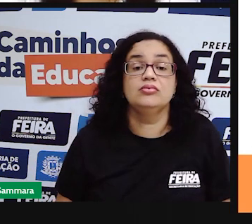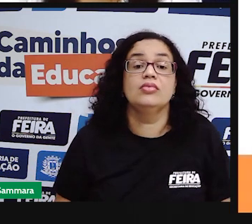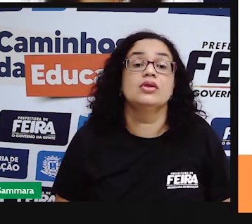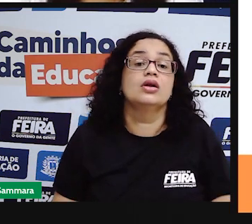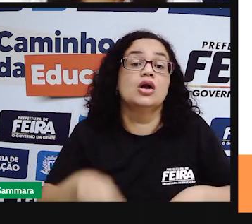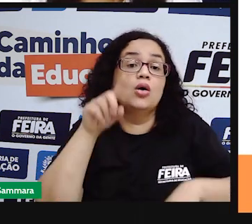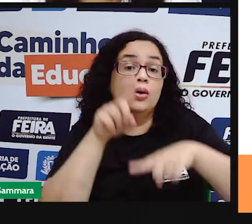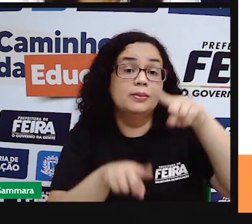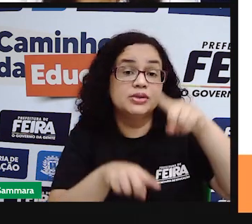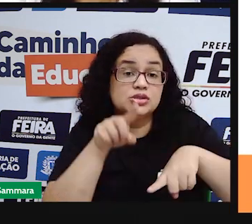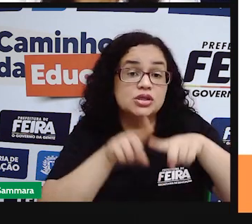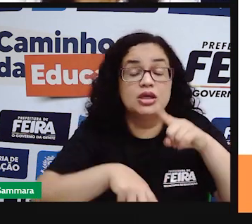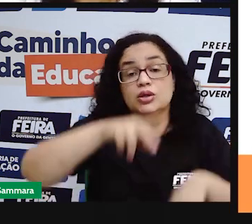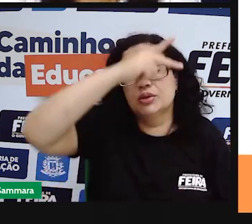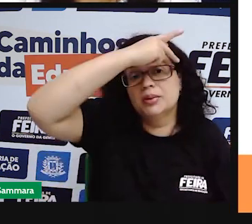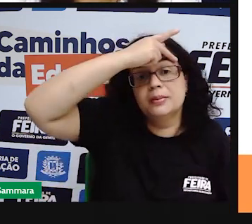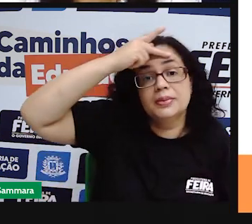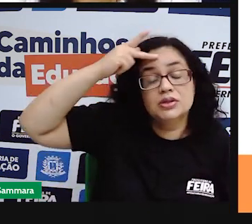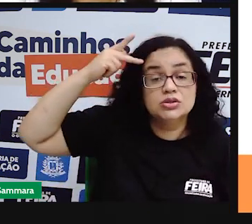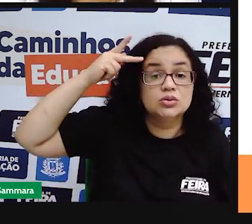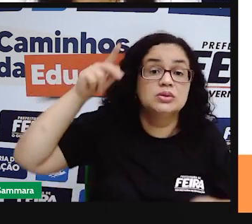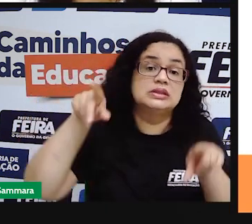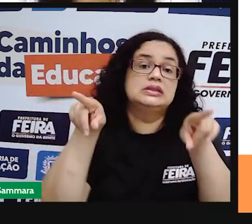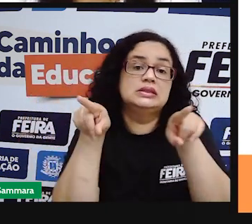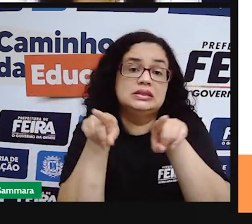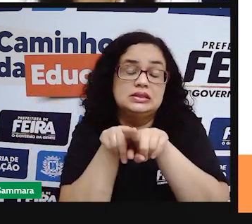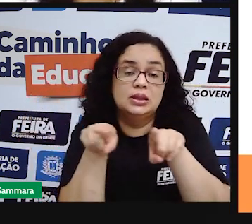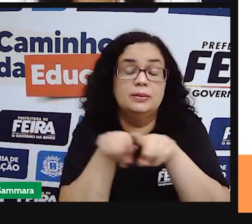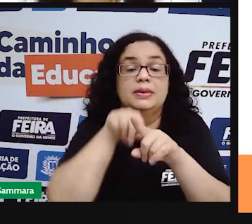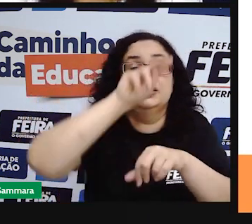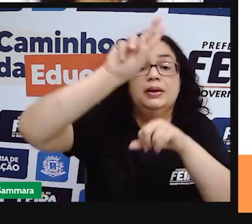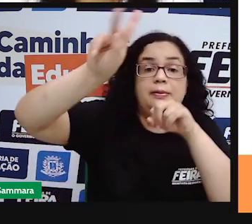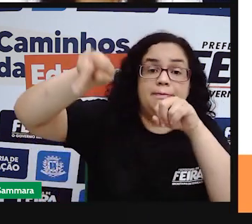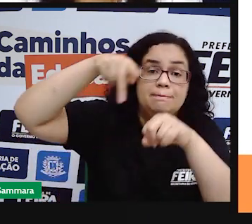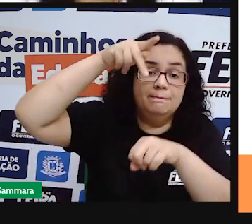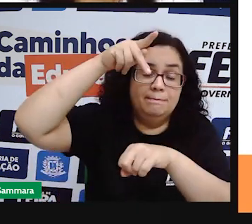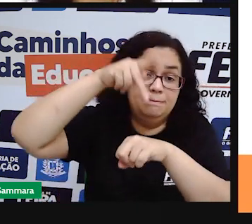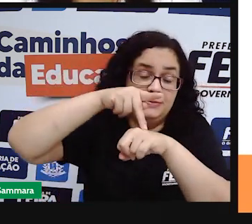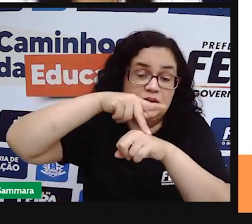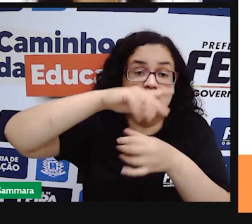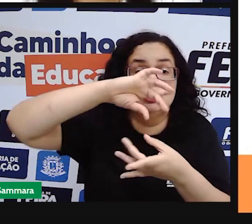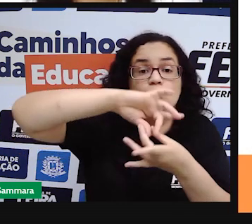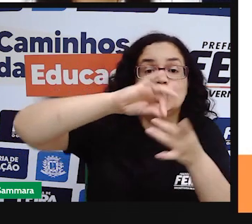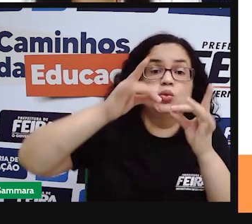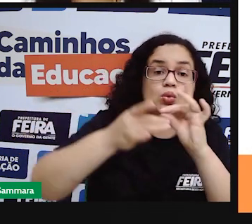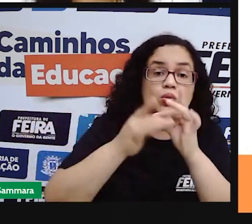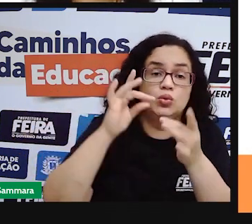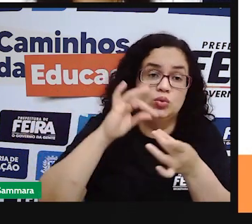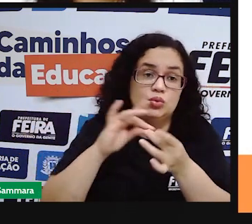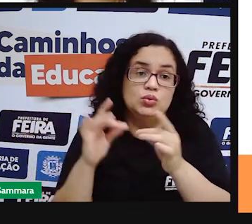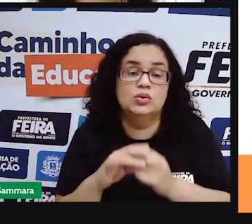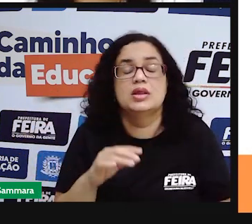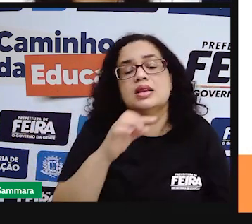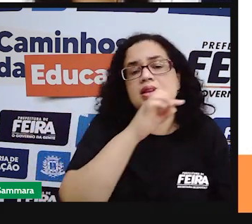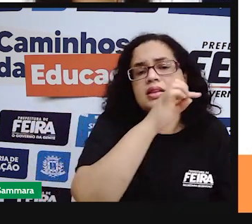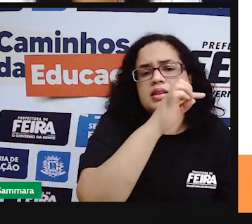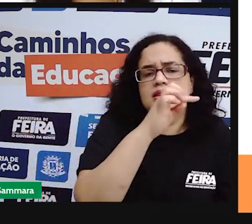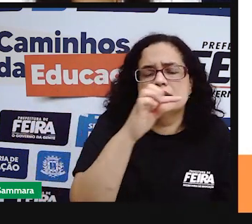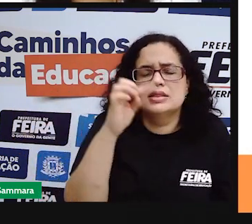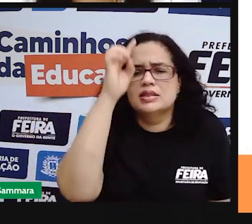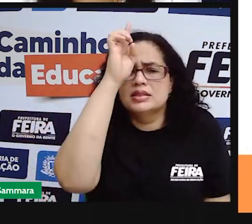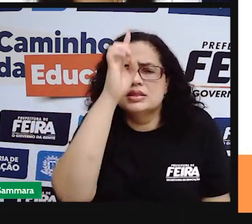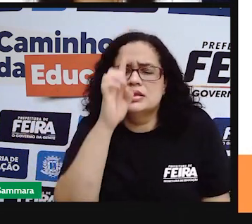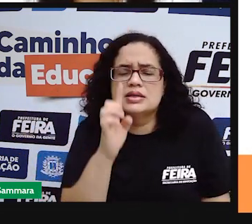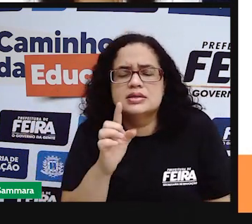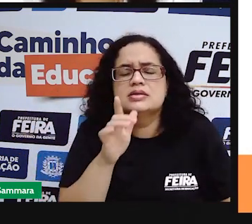objetos, pessoas e também países, continentes, através aí dessas linhas imaginárias que dividem